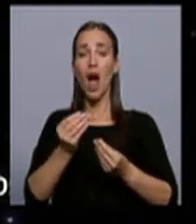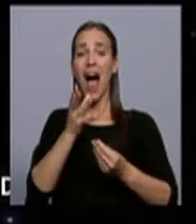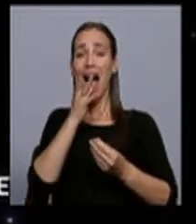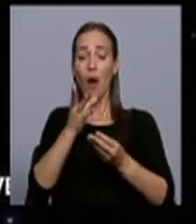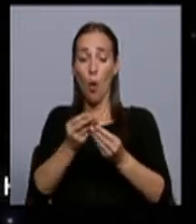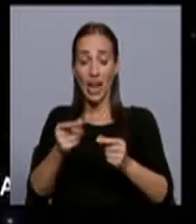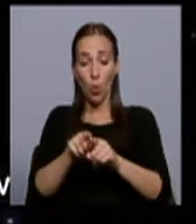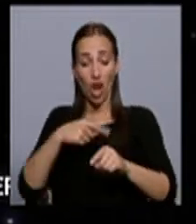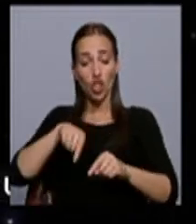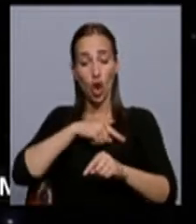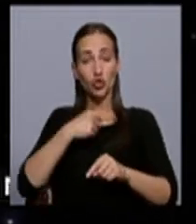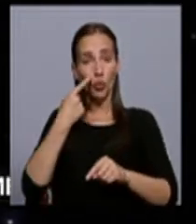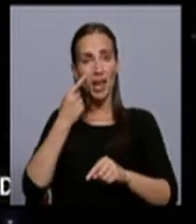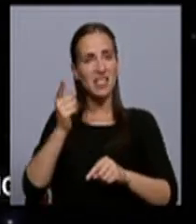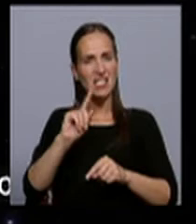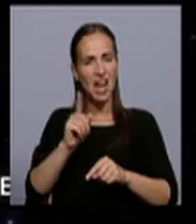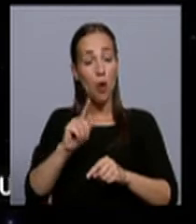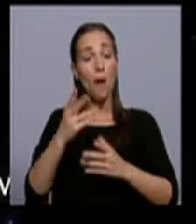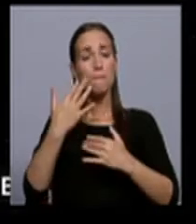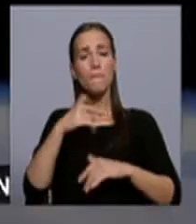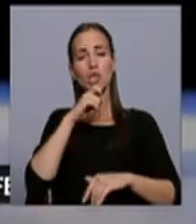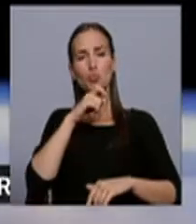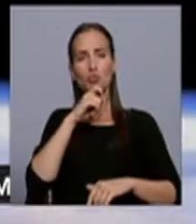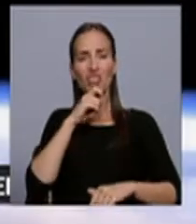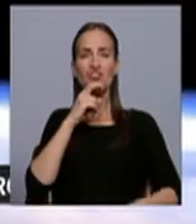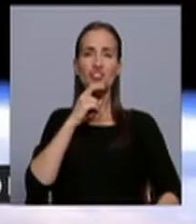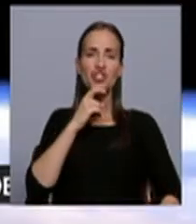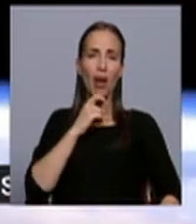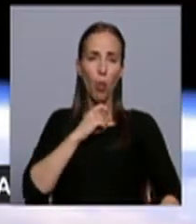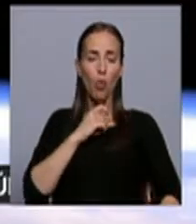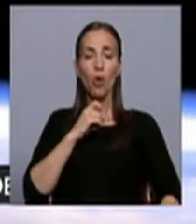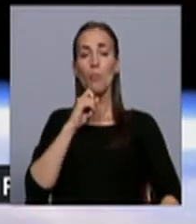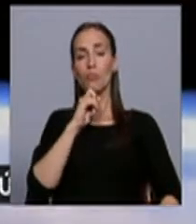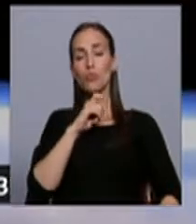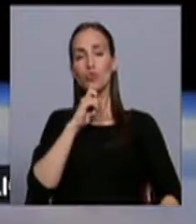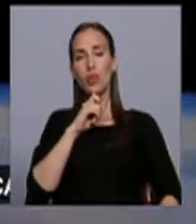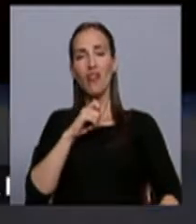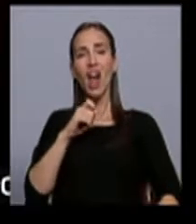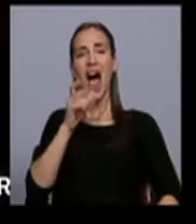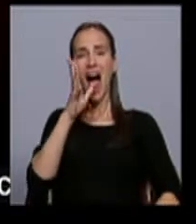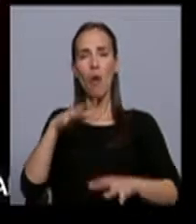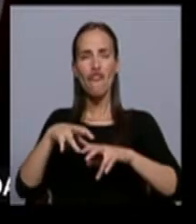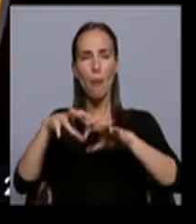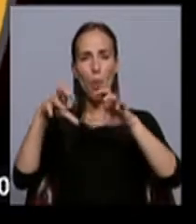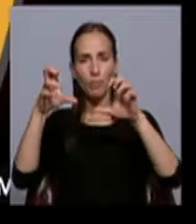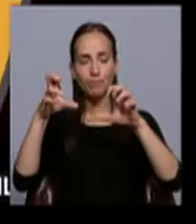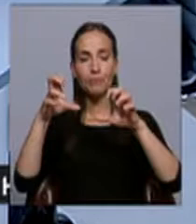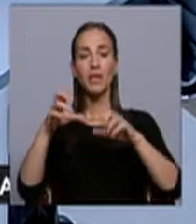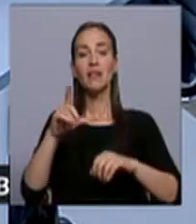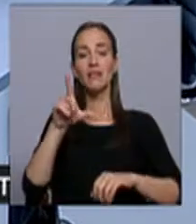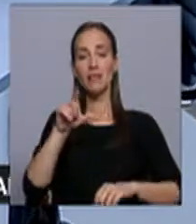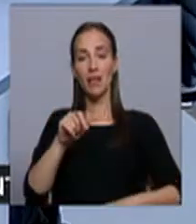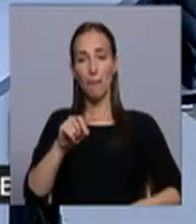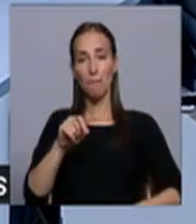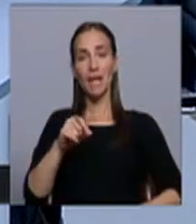C, estamos a falar provavelmente de planetas aquáticos. Não com água no estado líquido como nós conhecemos, mas sim a esta distância,